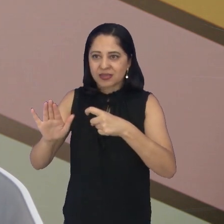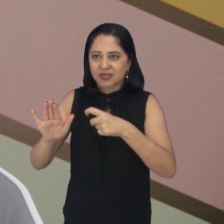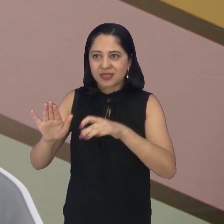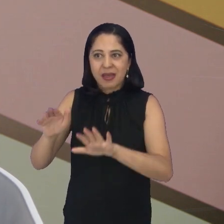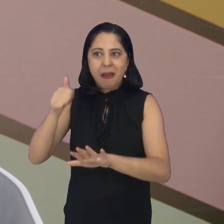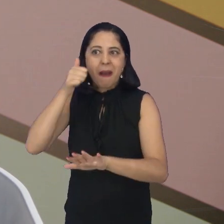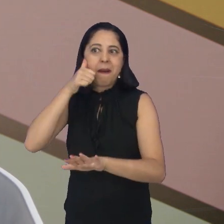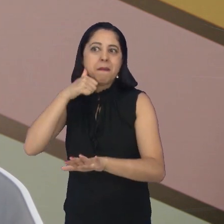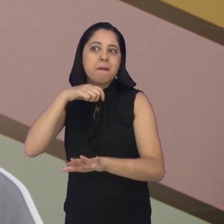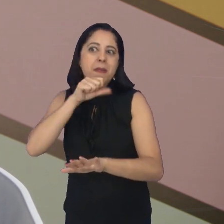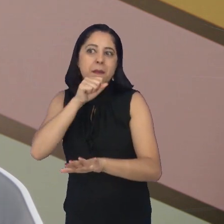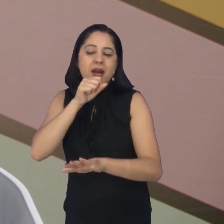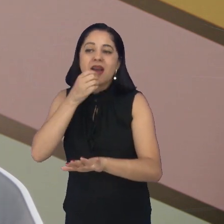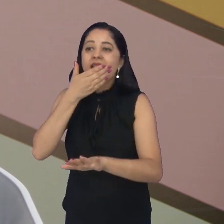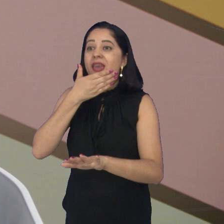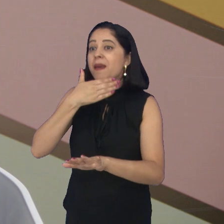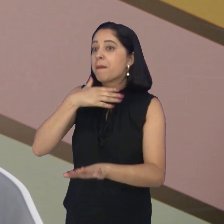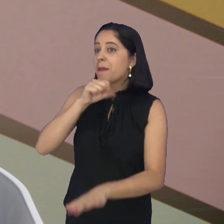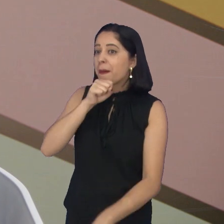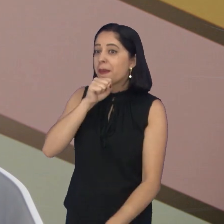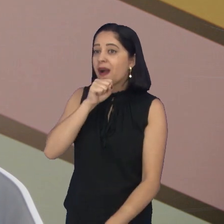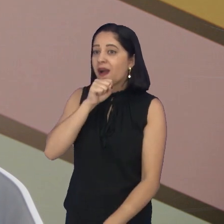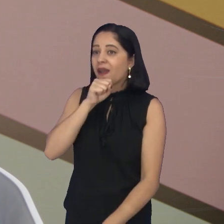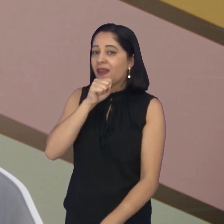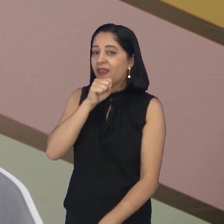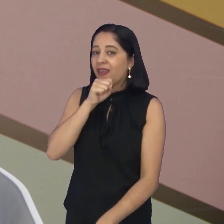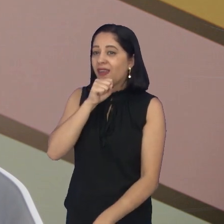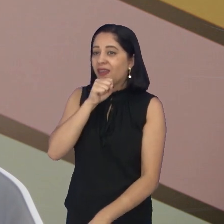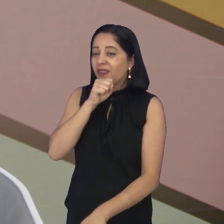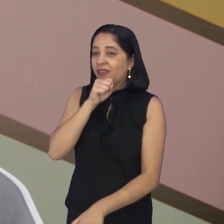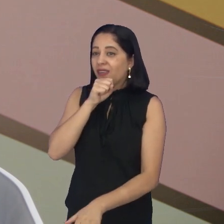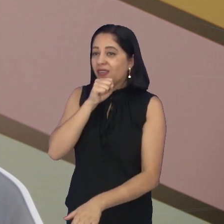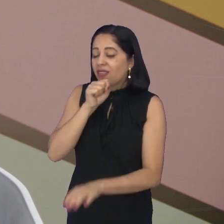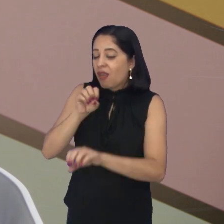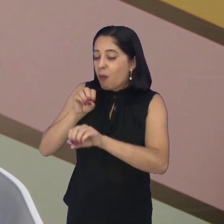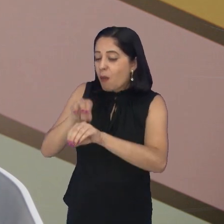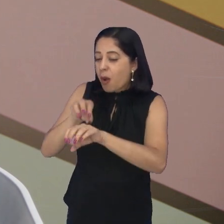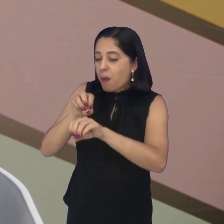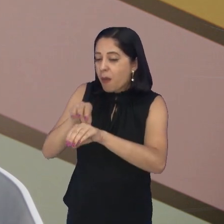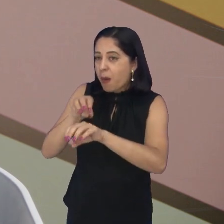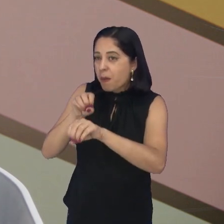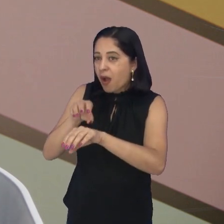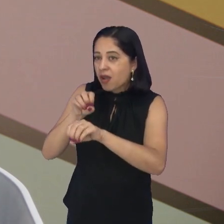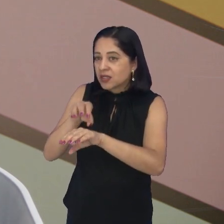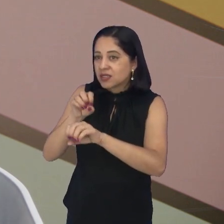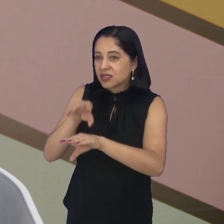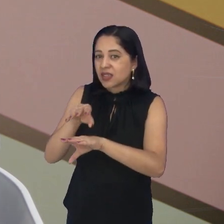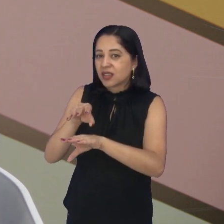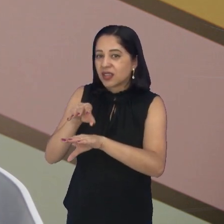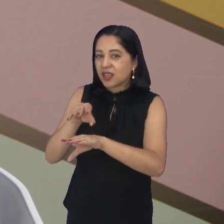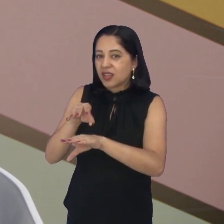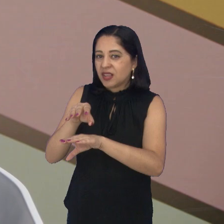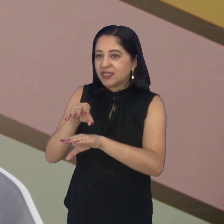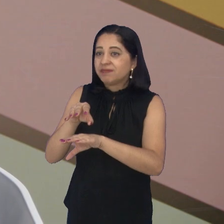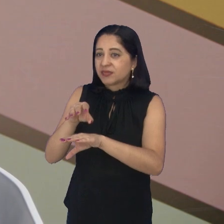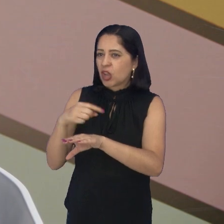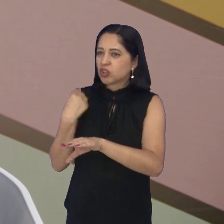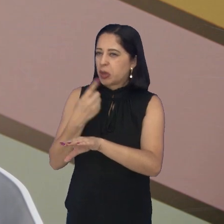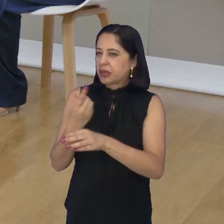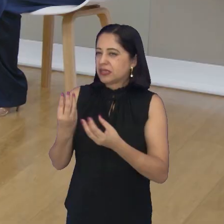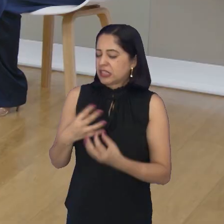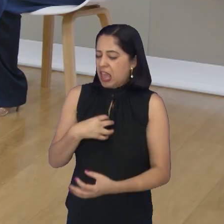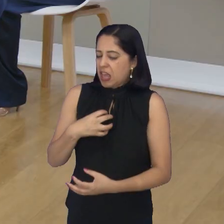mais nobre do planeta Terra, que é educar um outro ser humano, formar um outro ser humano, a gente acha que é